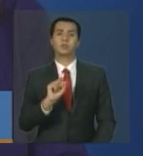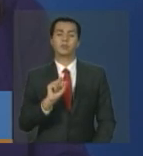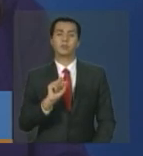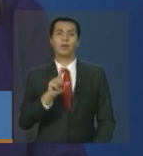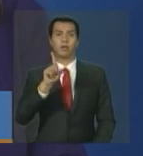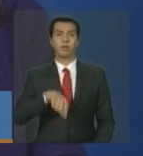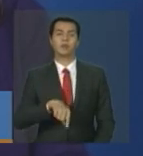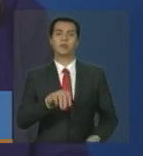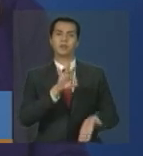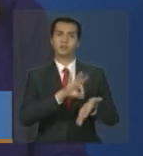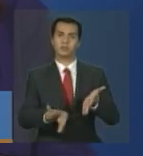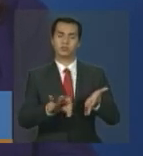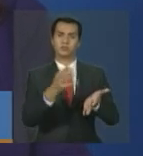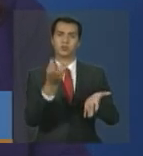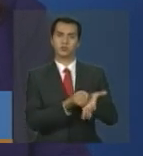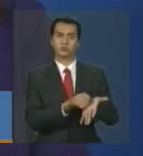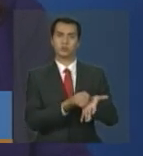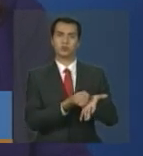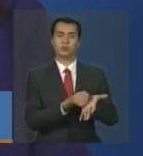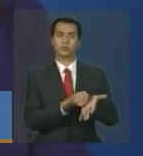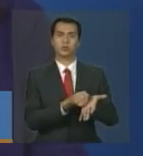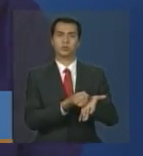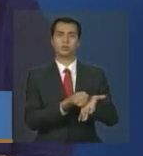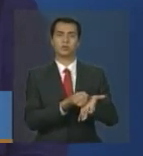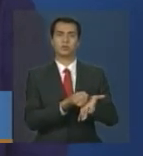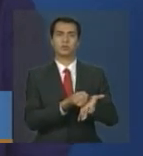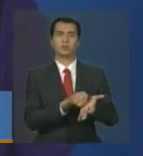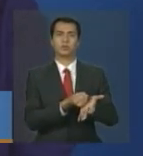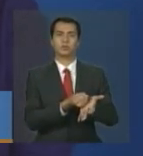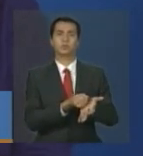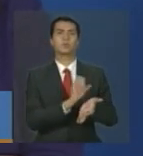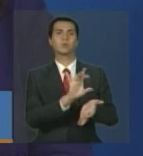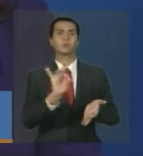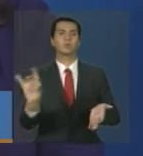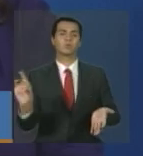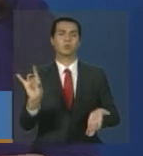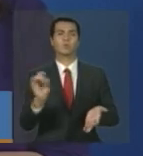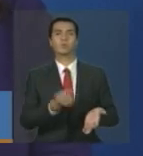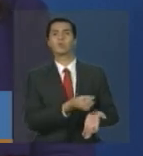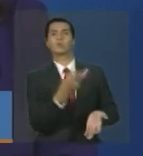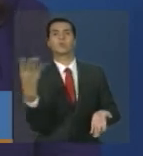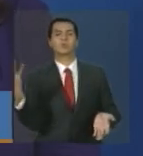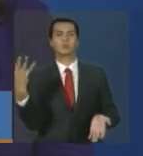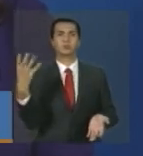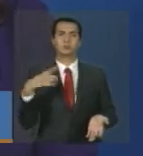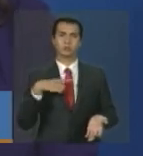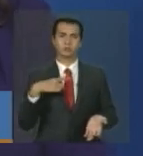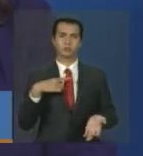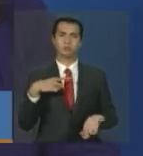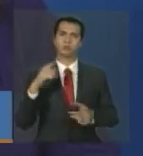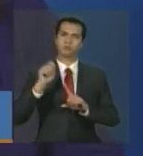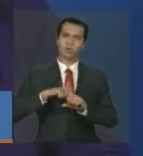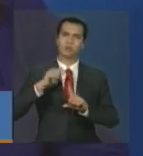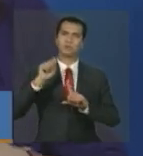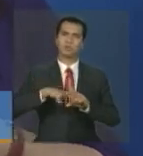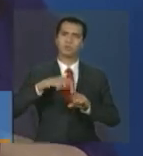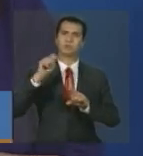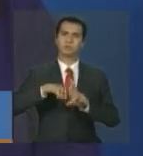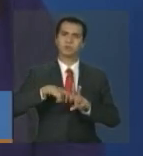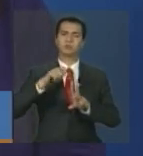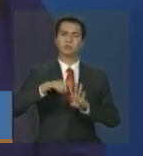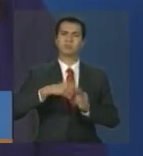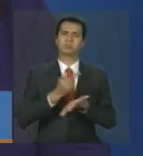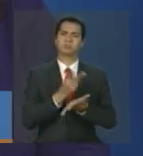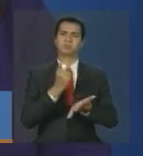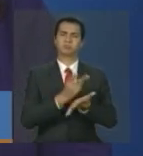volume de atendimento que eles devem fazer mês a mês então a primeira vez que eles vão informar é